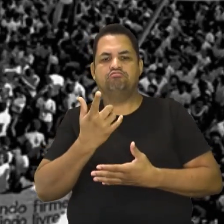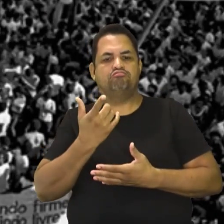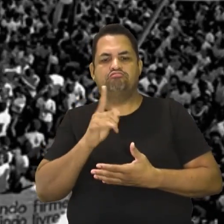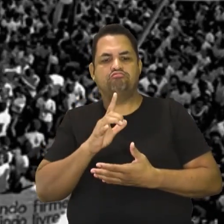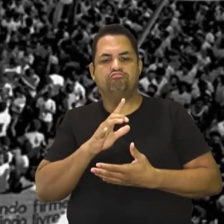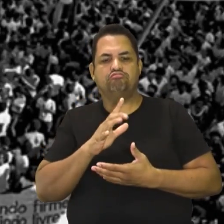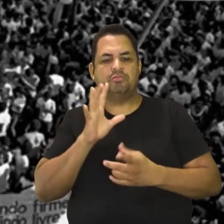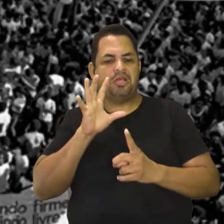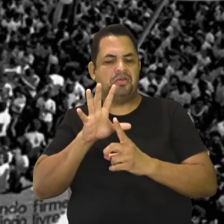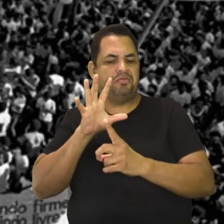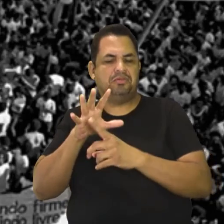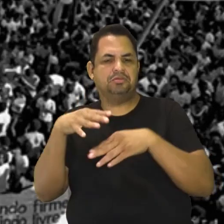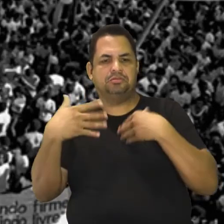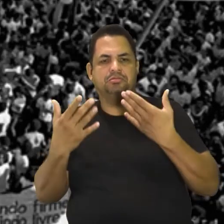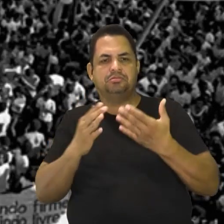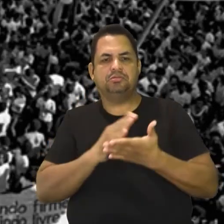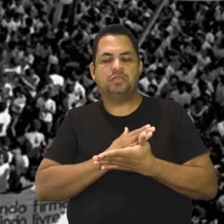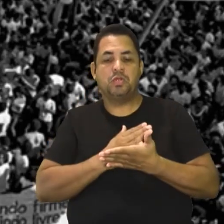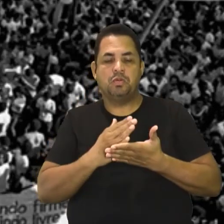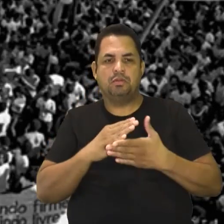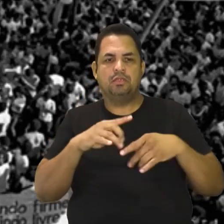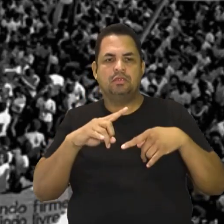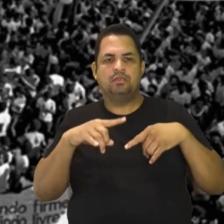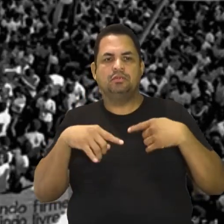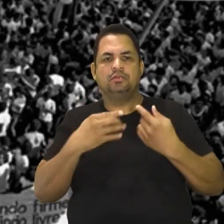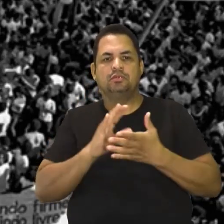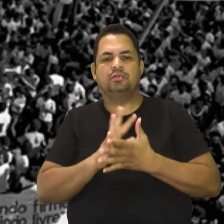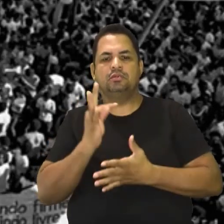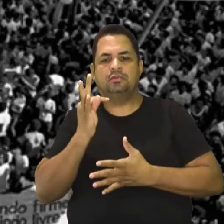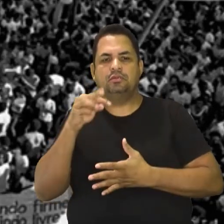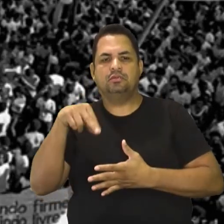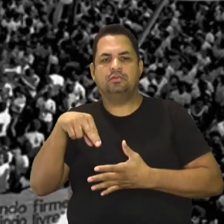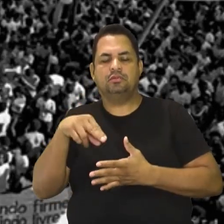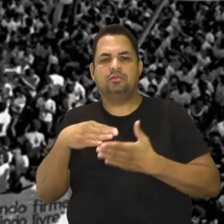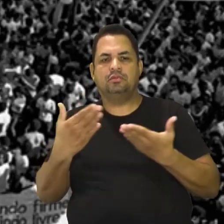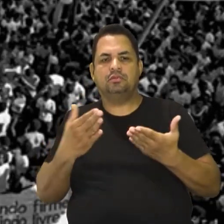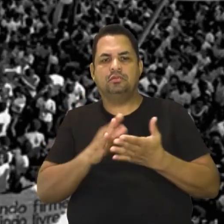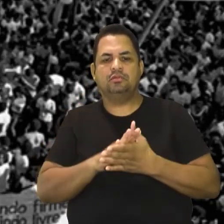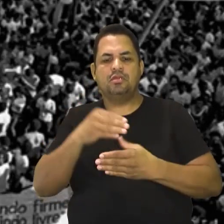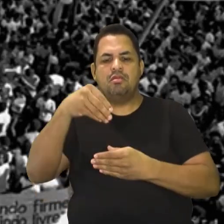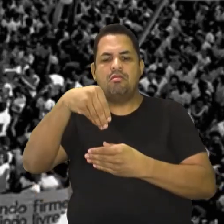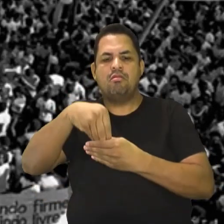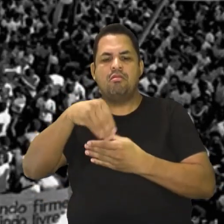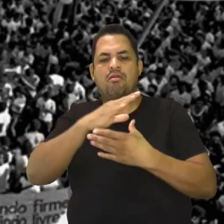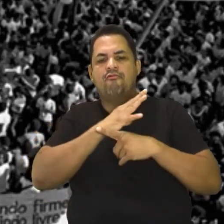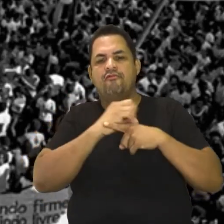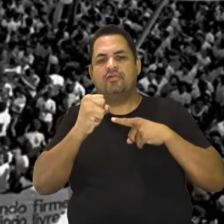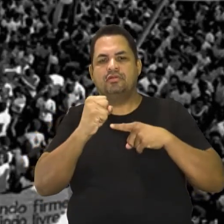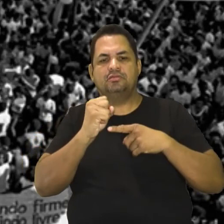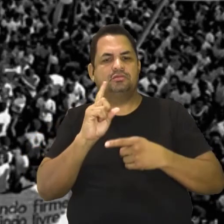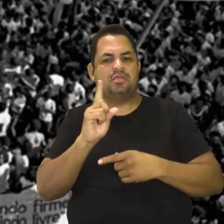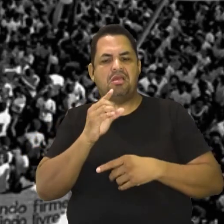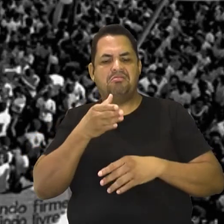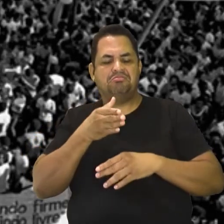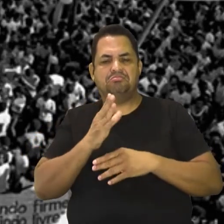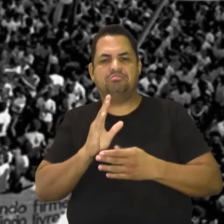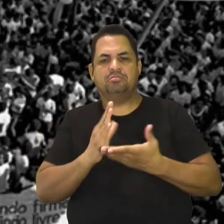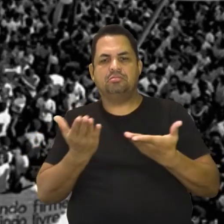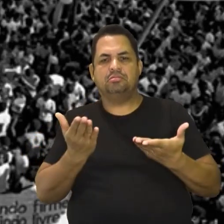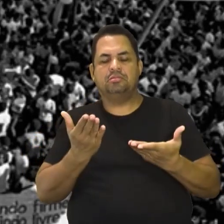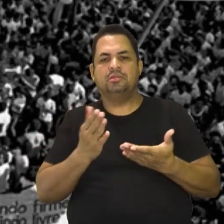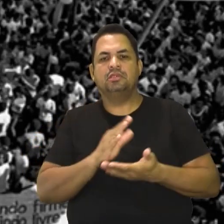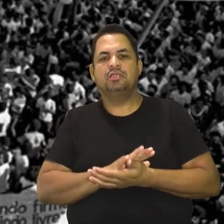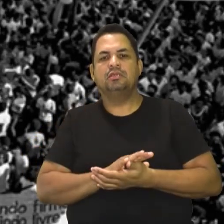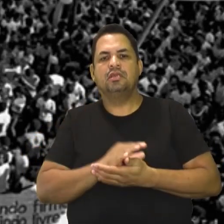surtiram efeito a princípio. Tancredo Neves ainda é eleito de forma indireta, mas a eleição de